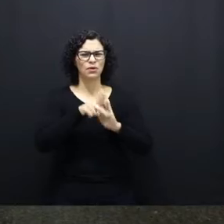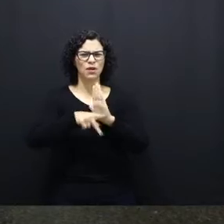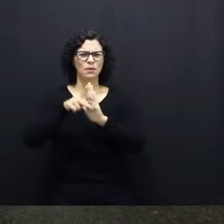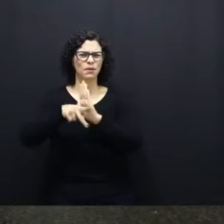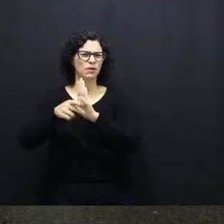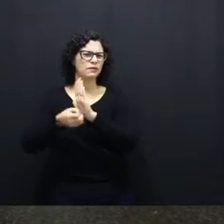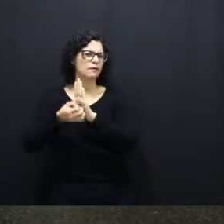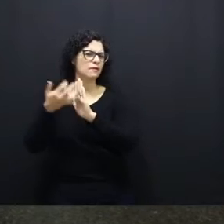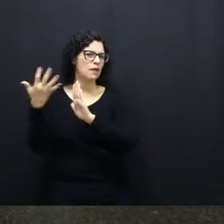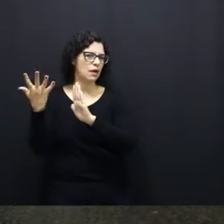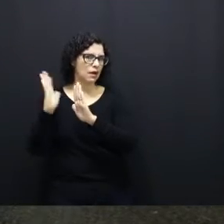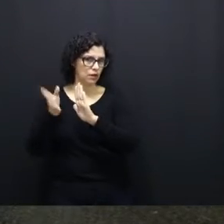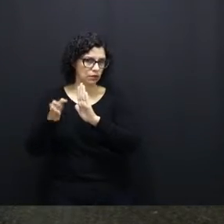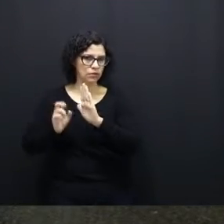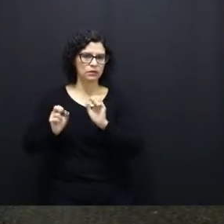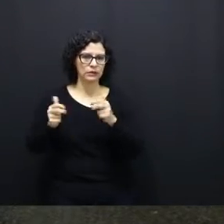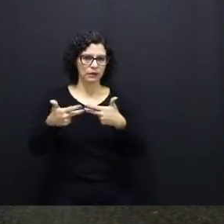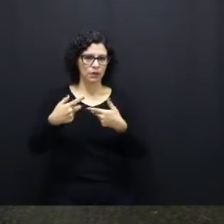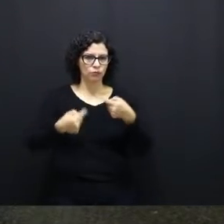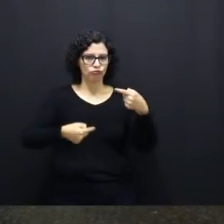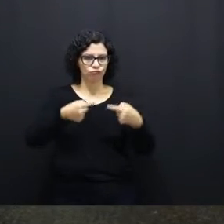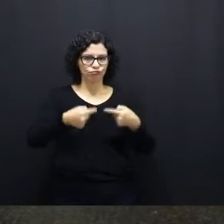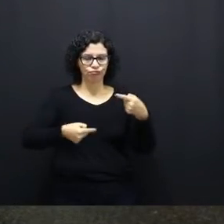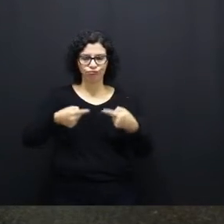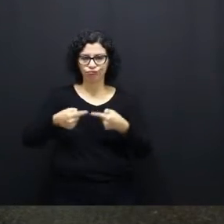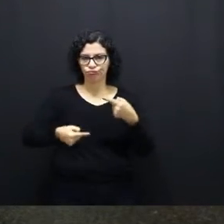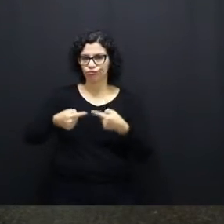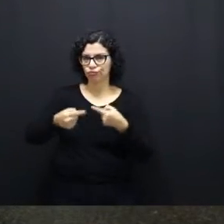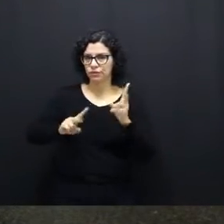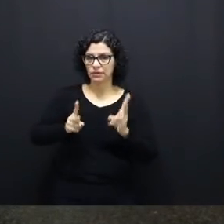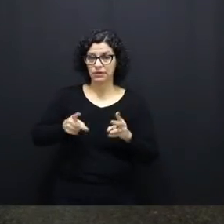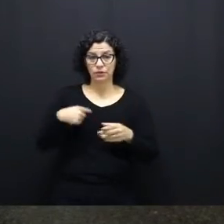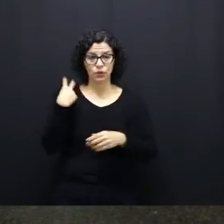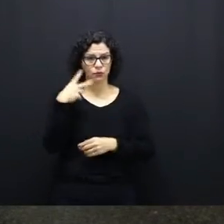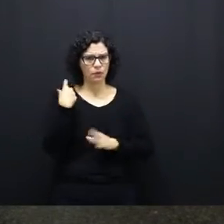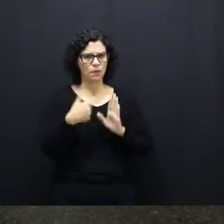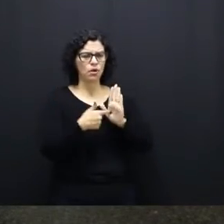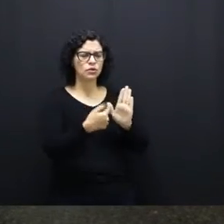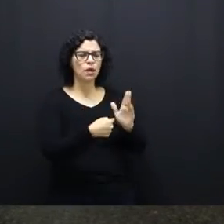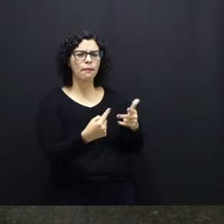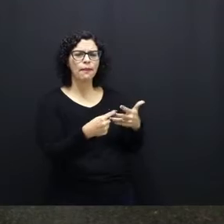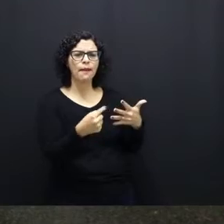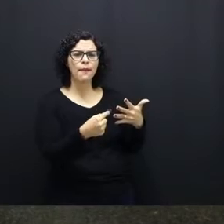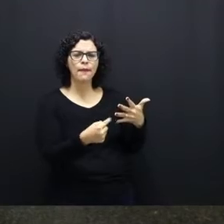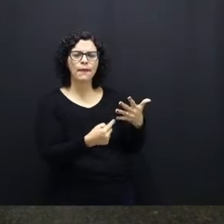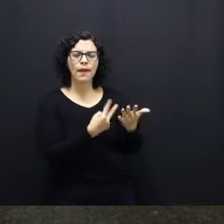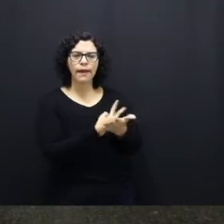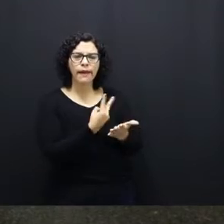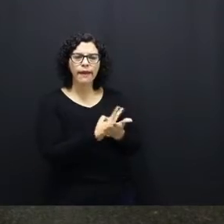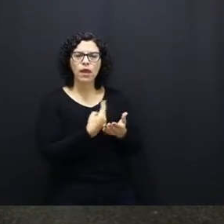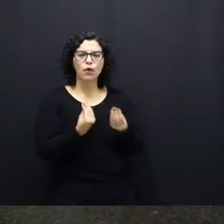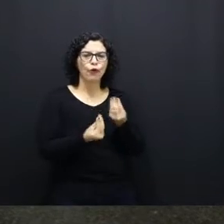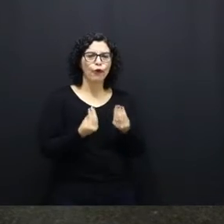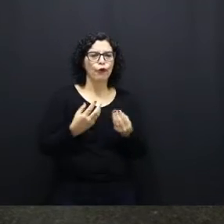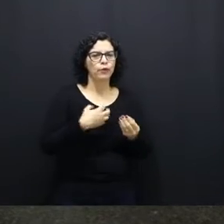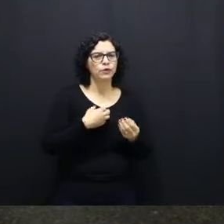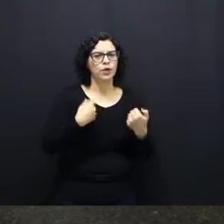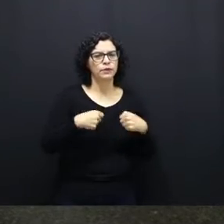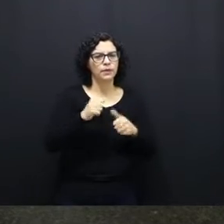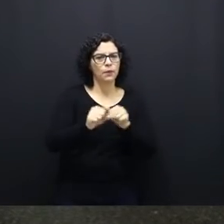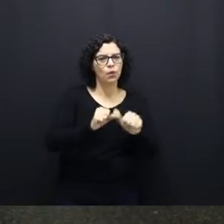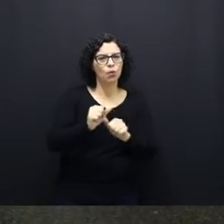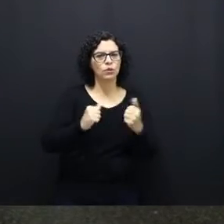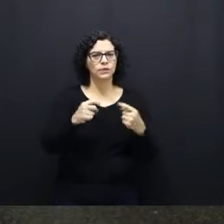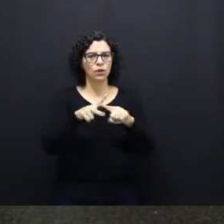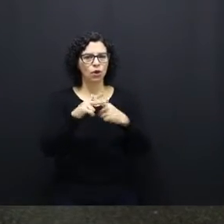que vieram para essa casa de laser é um debate constante né os vereadores apontam continuamente aqui